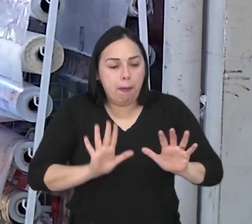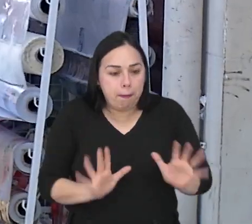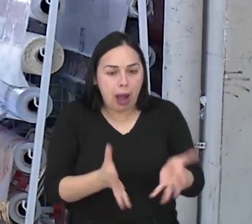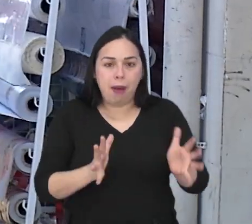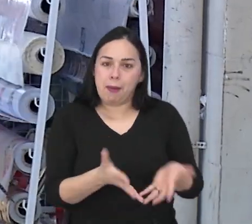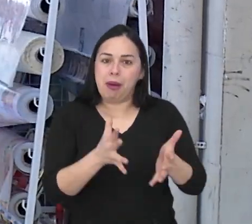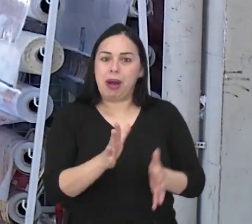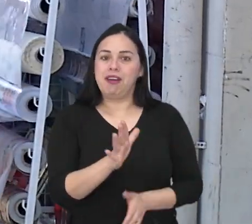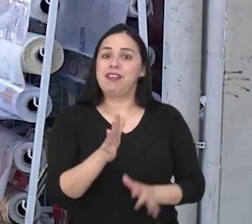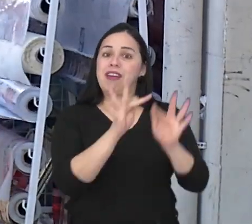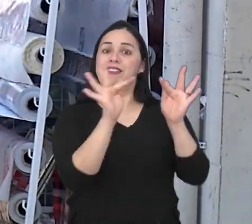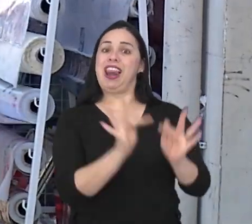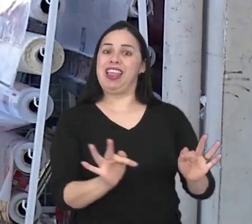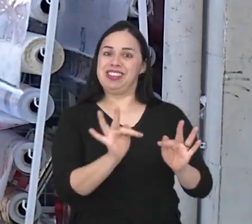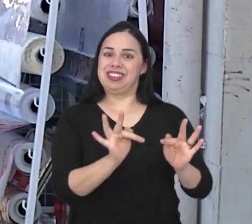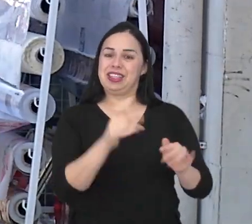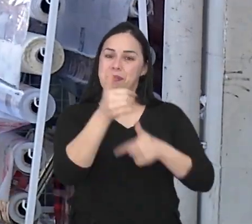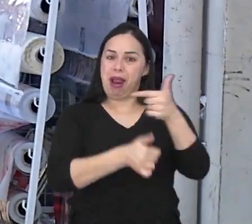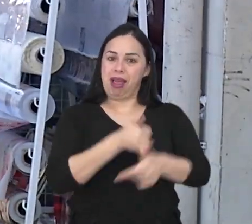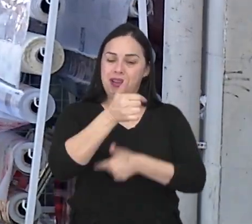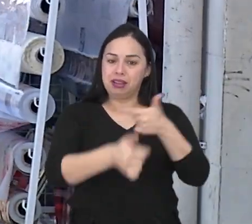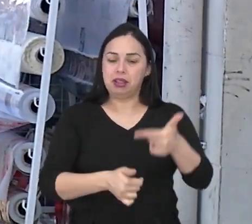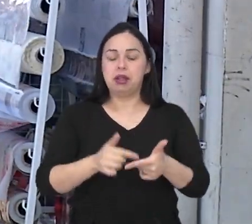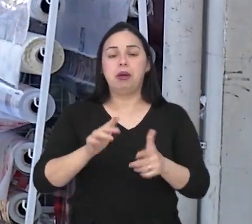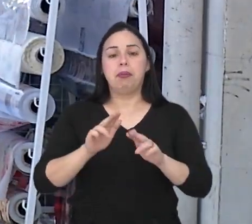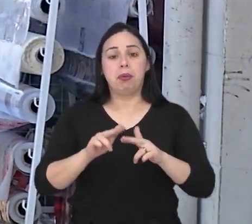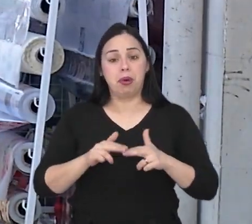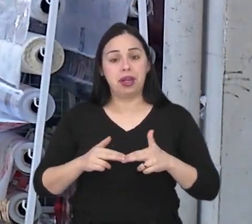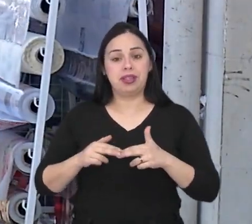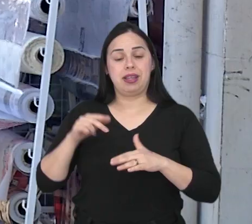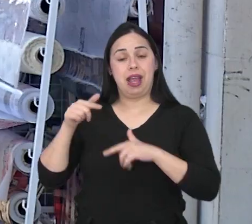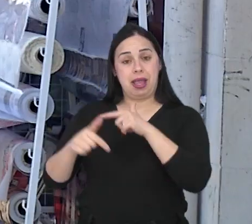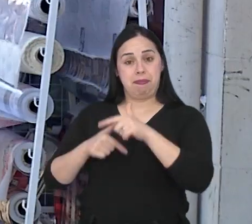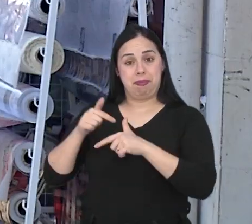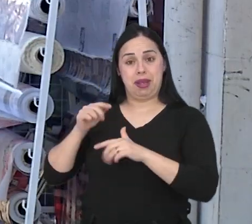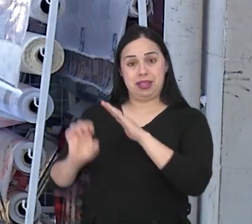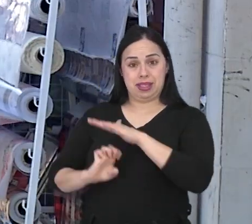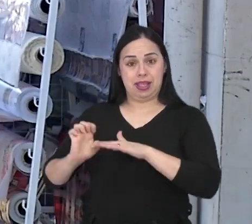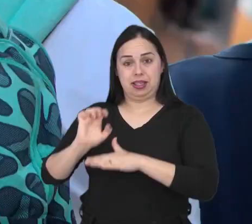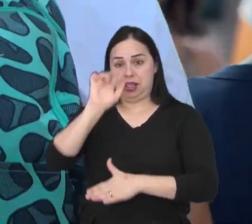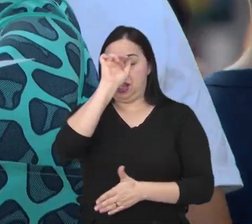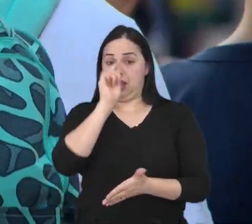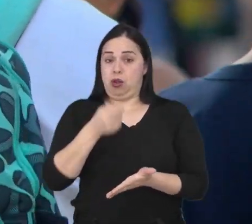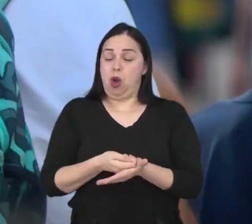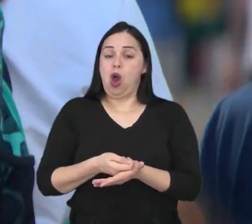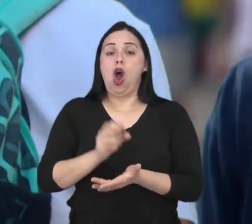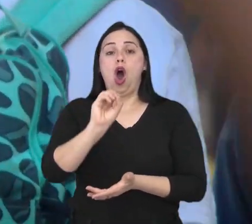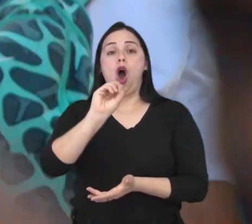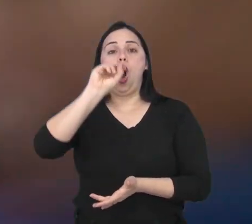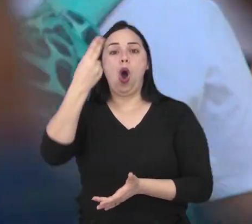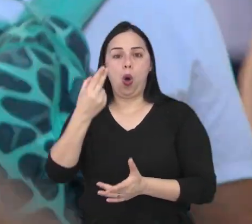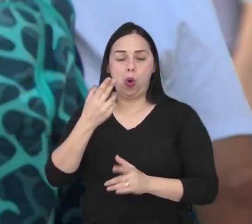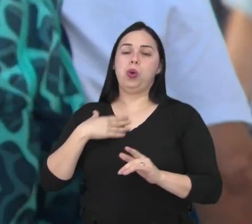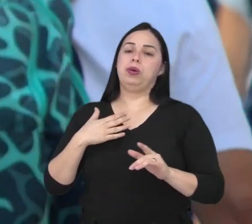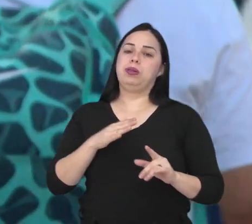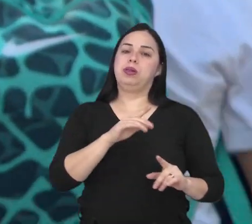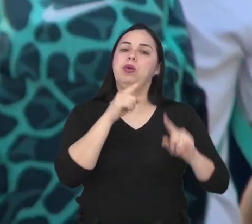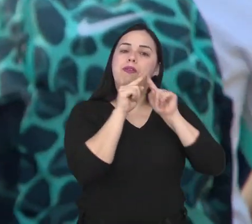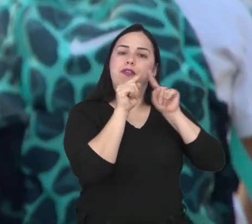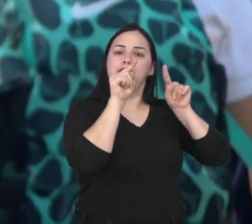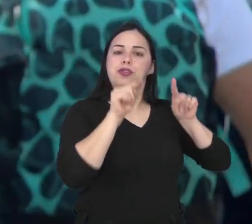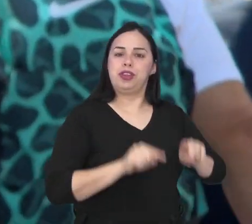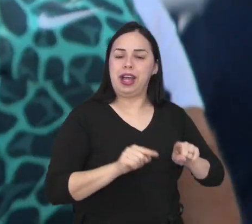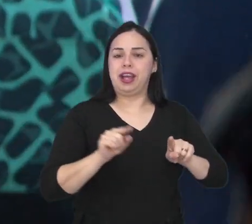ou então uma motivação a mais para o trabalhador. Pode ser uma decisão de quem emprega ou então de uma convenção,